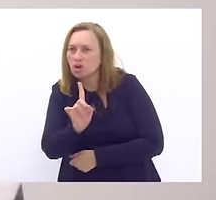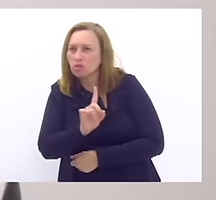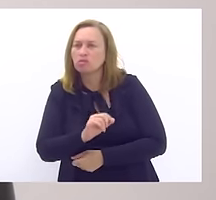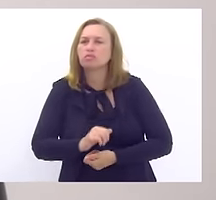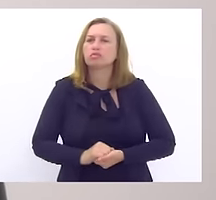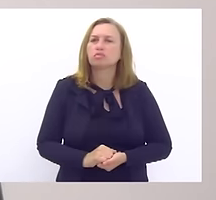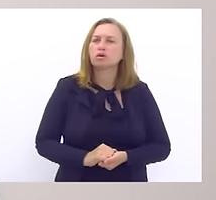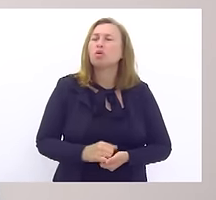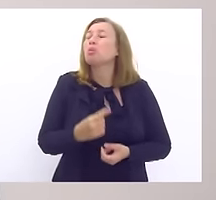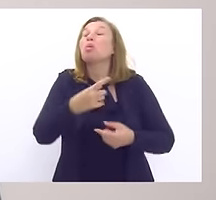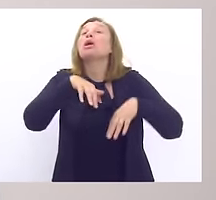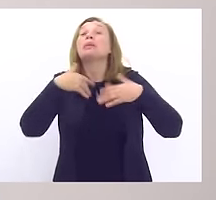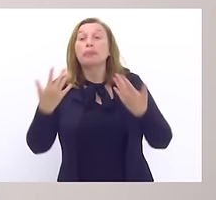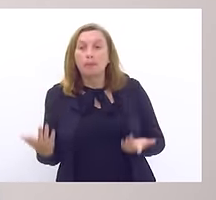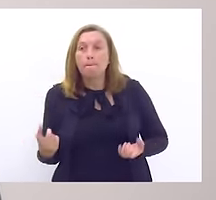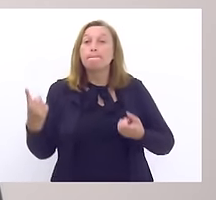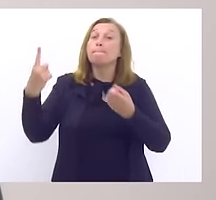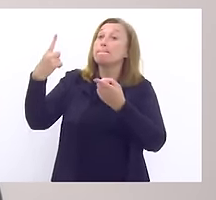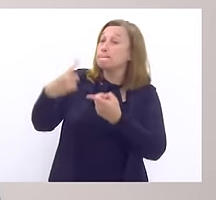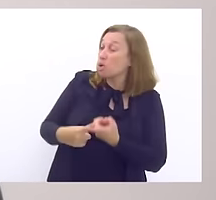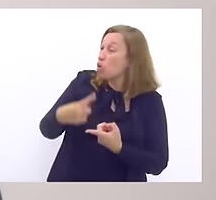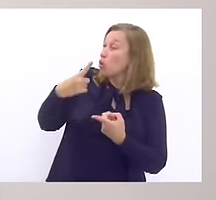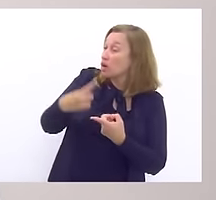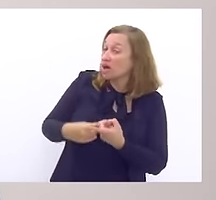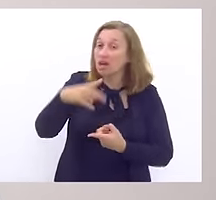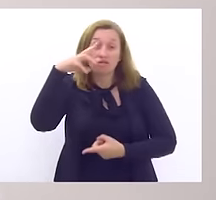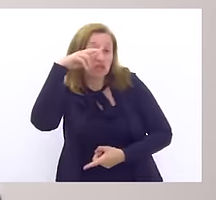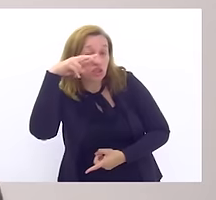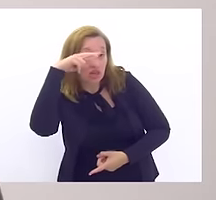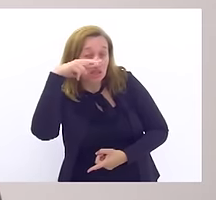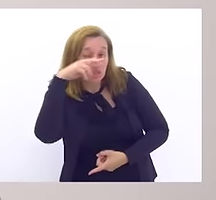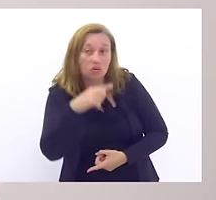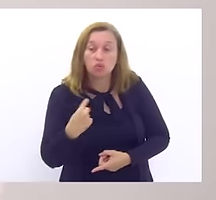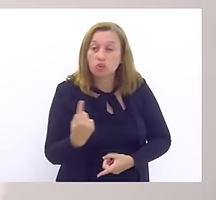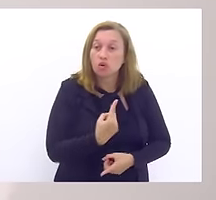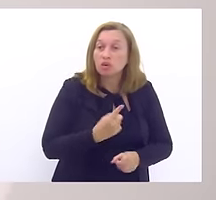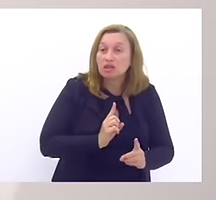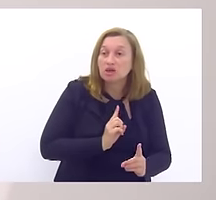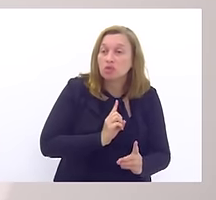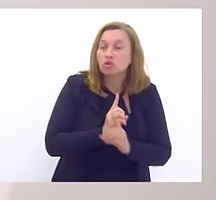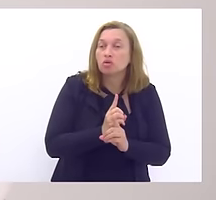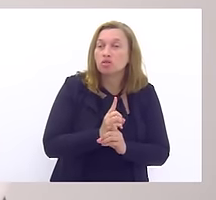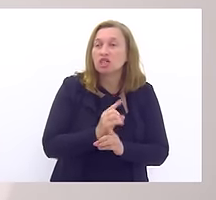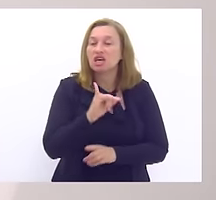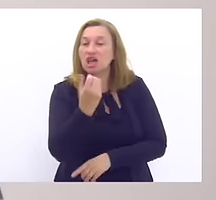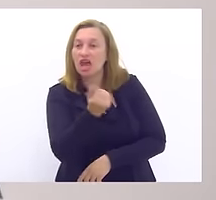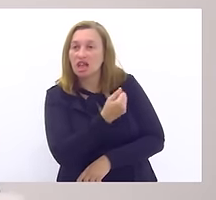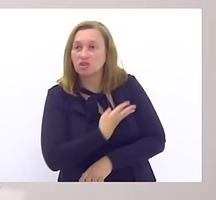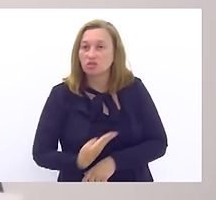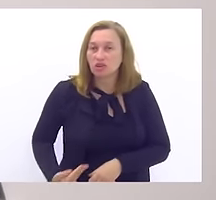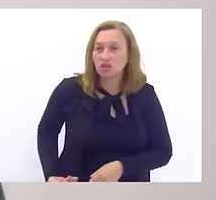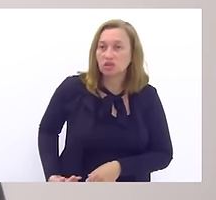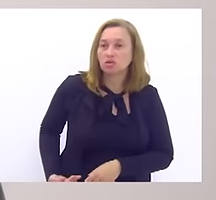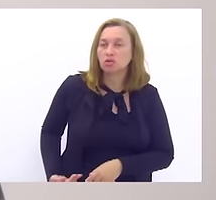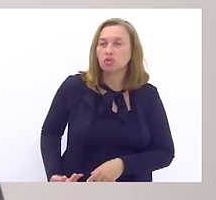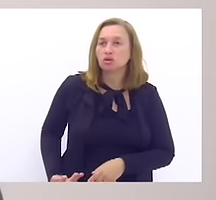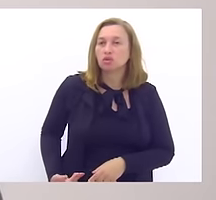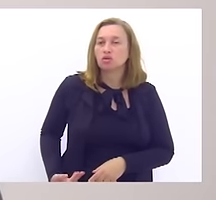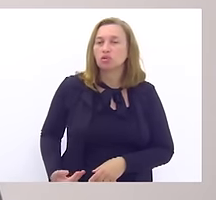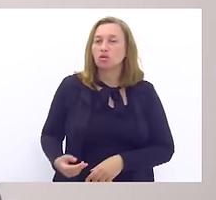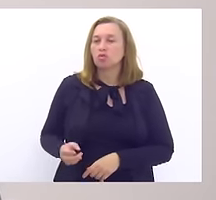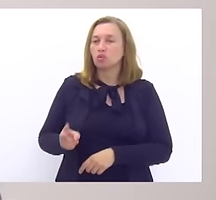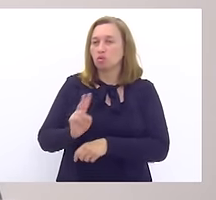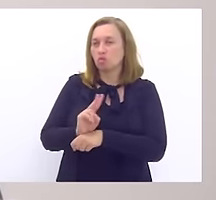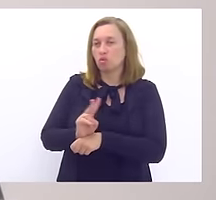então porque de uma da nossa fiscalizações nós encontramos na entrada do governador nós encontramos um guarda